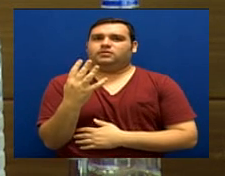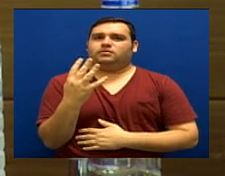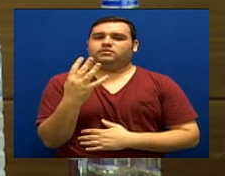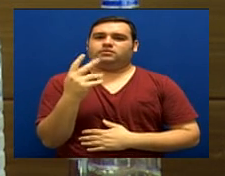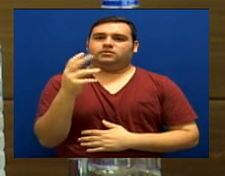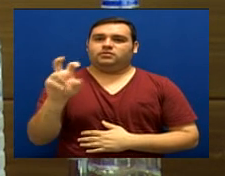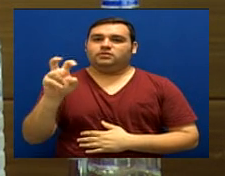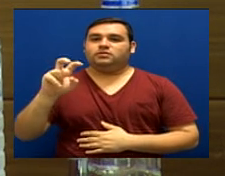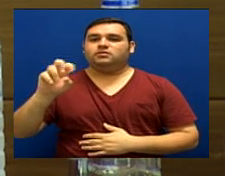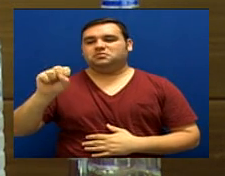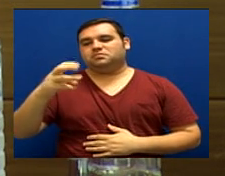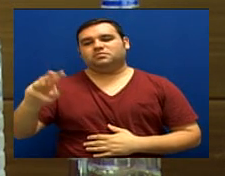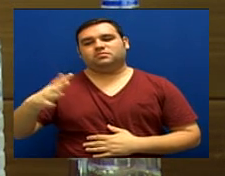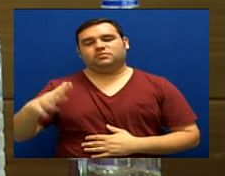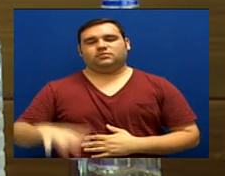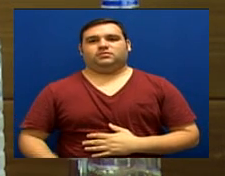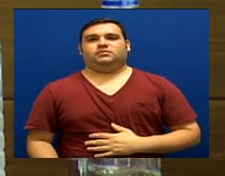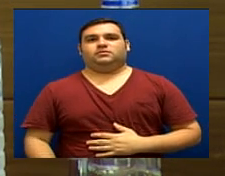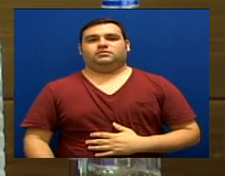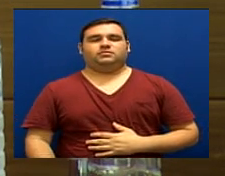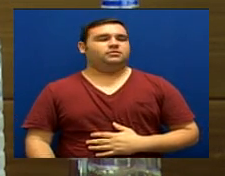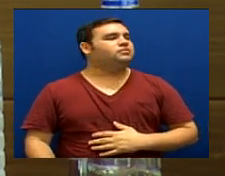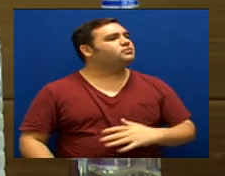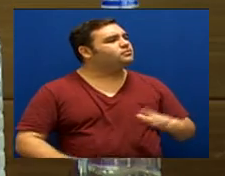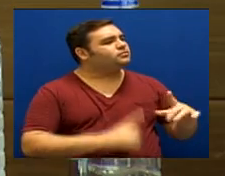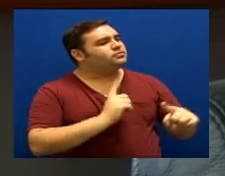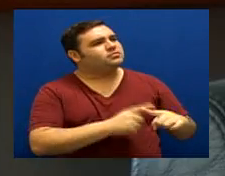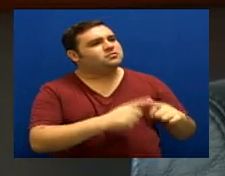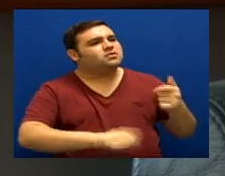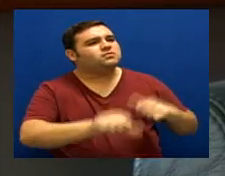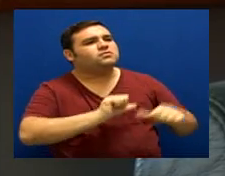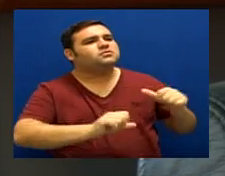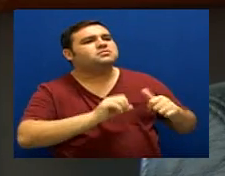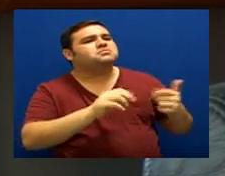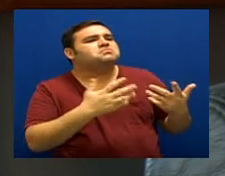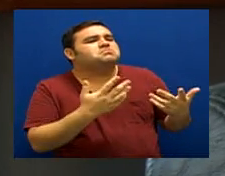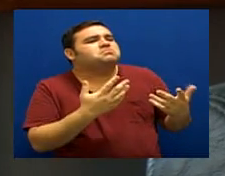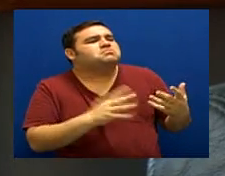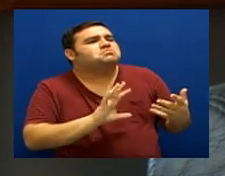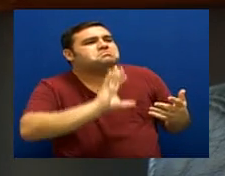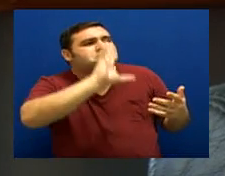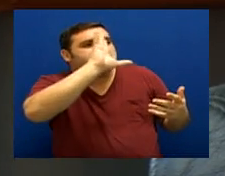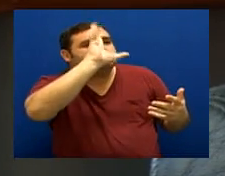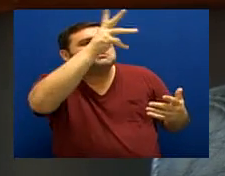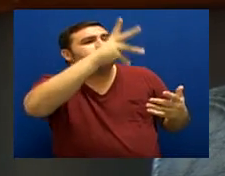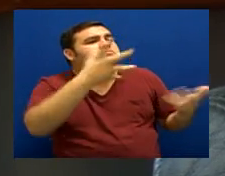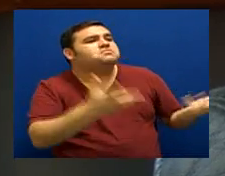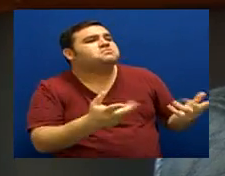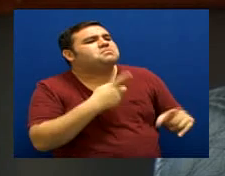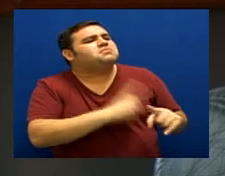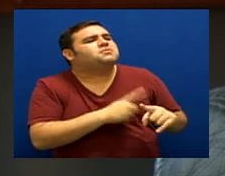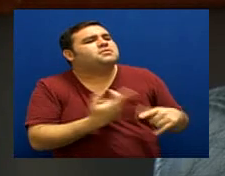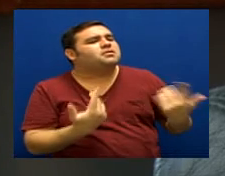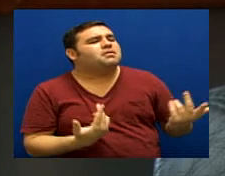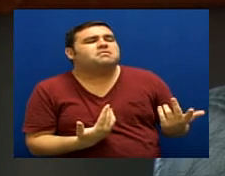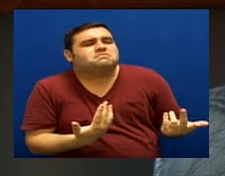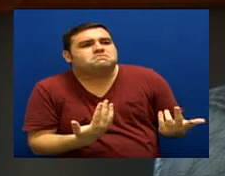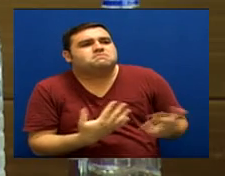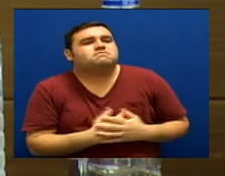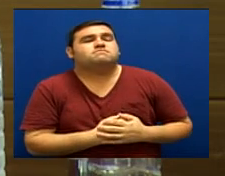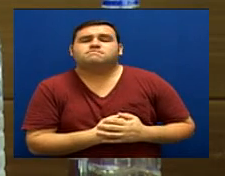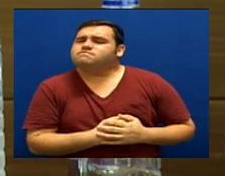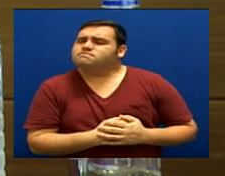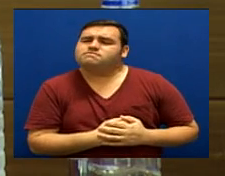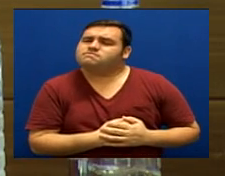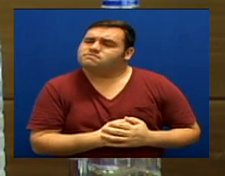45 83 então agora porque uma mudança tão tão rápido assim no primeiro mês não